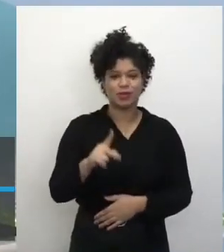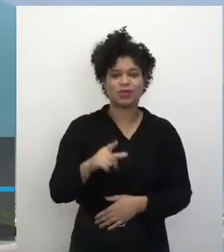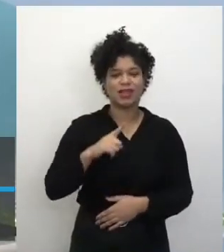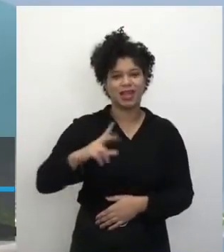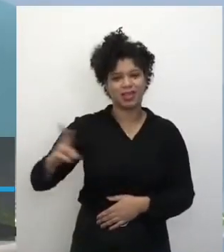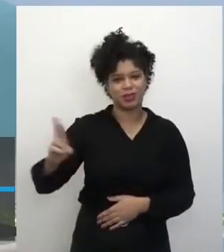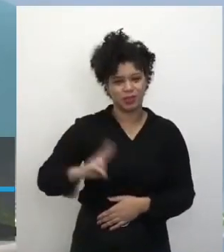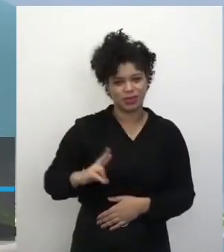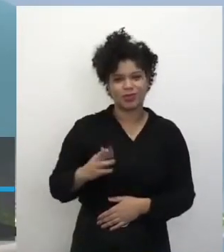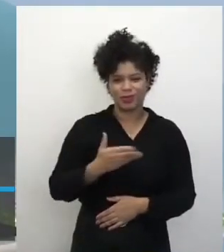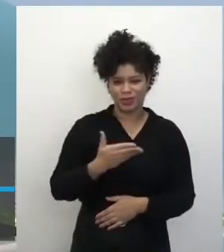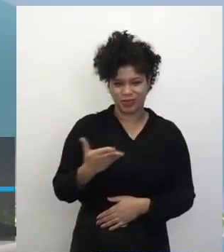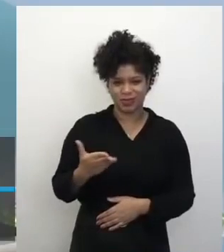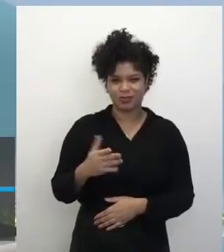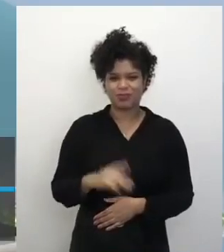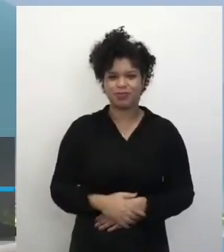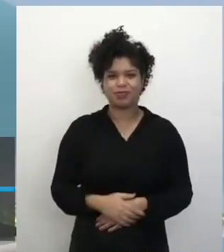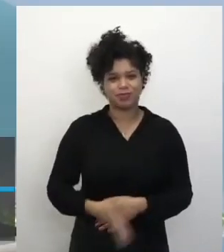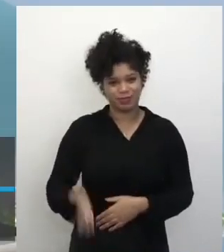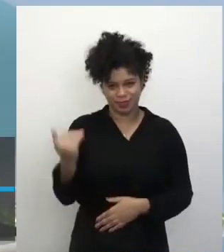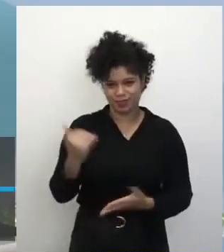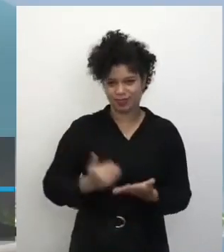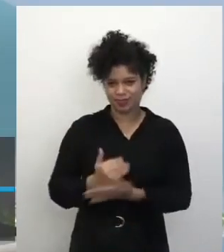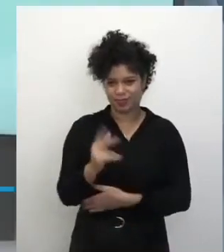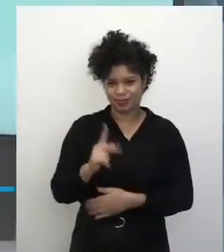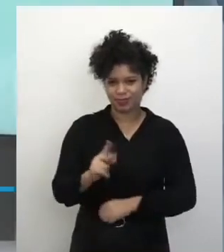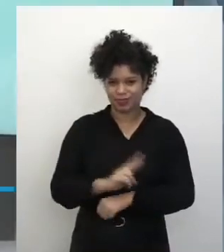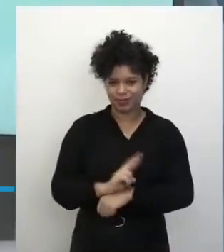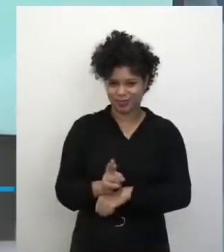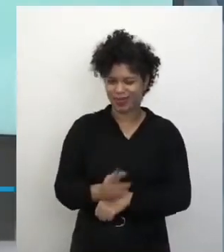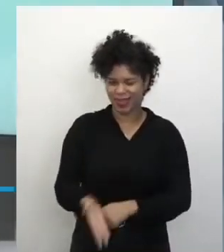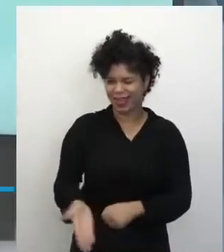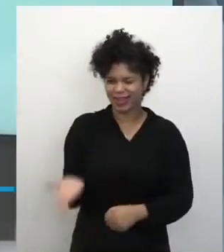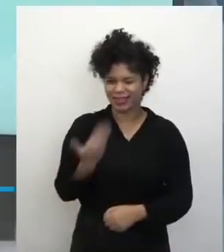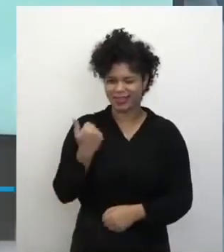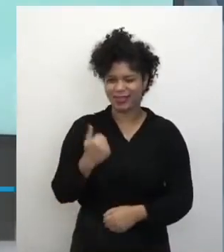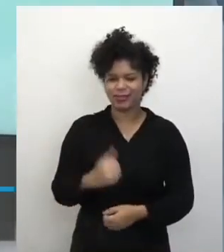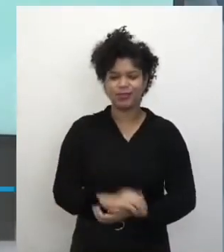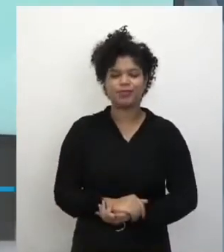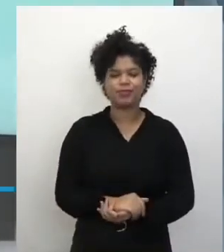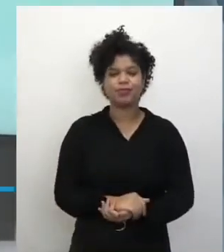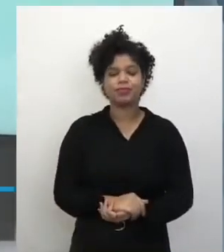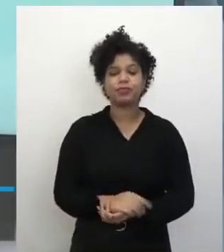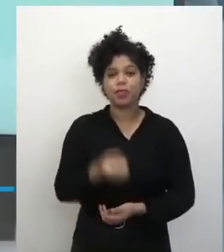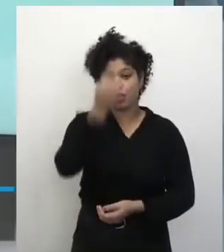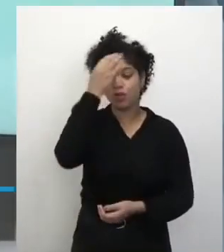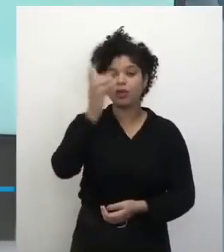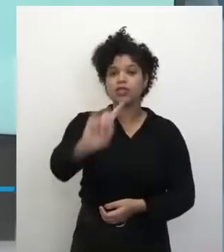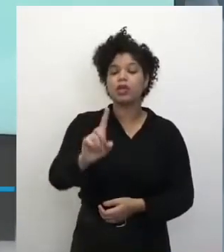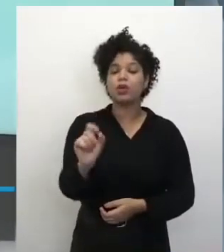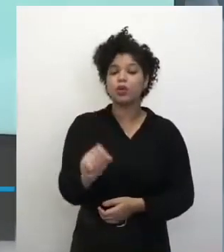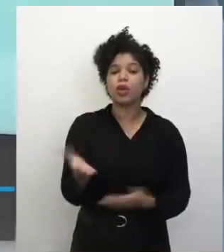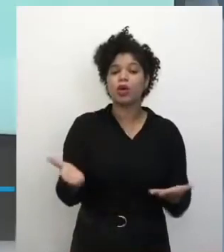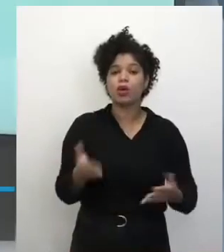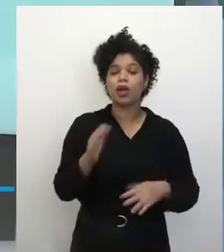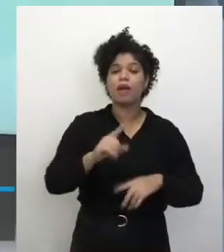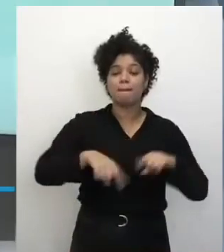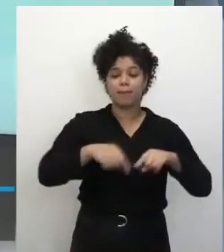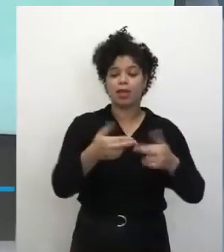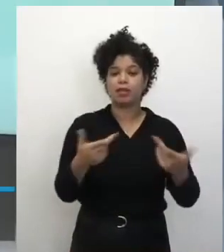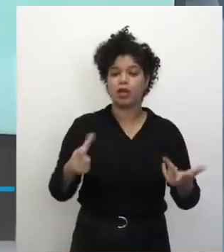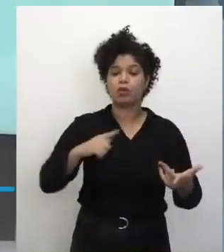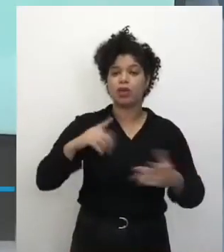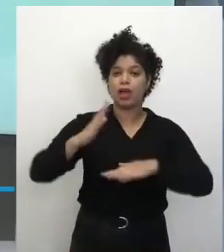alunos aqui para nós, tá bom? Vamos começar, professora Vamos, Roberta. agora vamos, vamos que vamos. Então é o seguinte, ó, não esqueçam que agora o material de vocês,